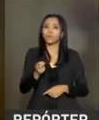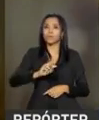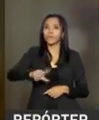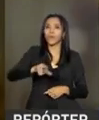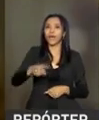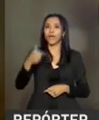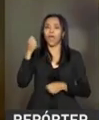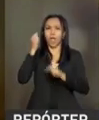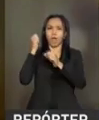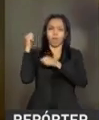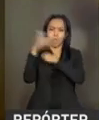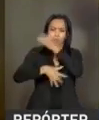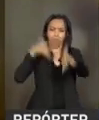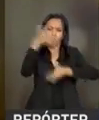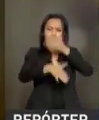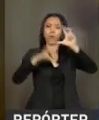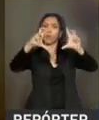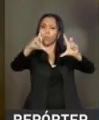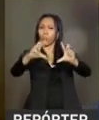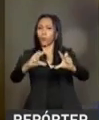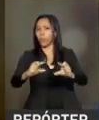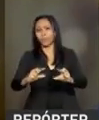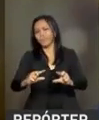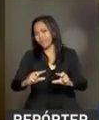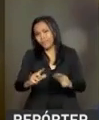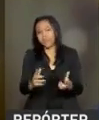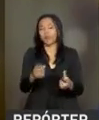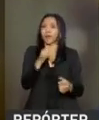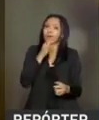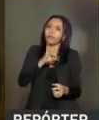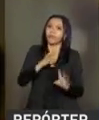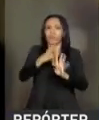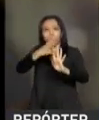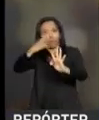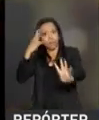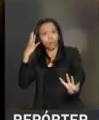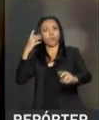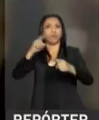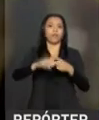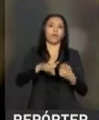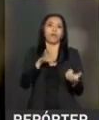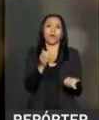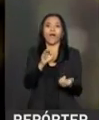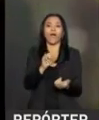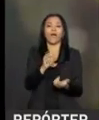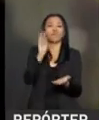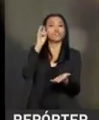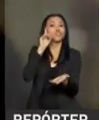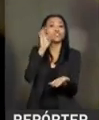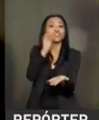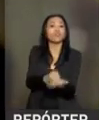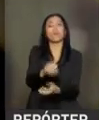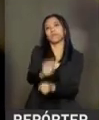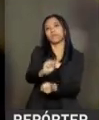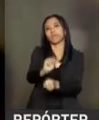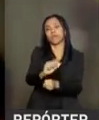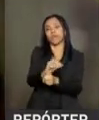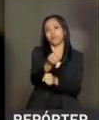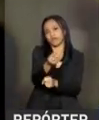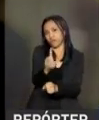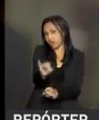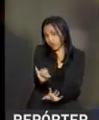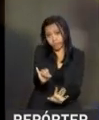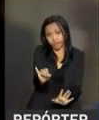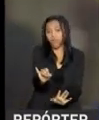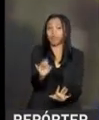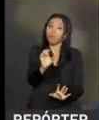agência, mas ele atende melhor o segurado. Em vez de você ficar, pegar uma fila ou fazer um agendamento, ficar 60 dias esperando para comparecer uma agência,